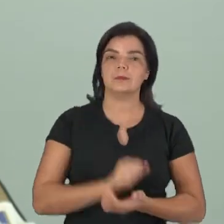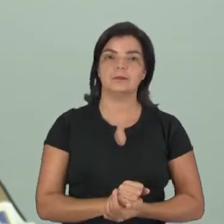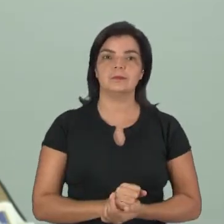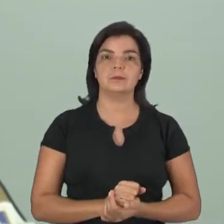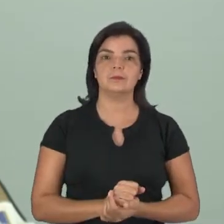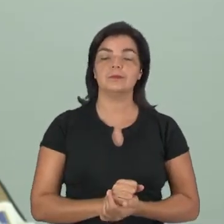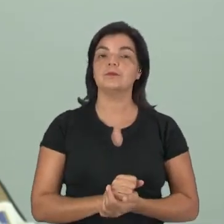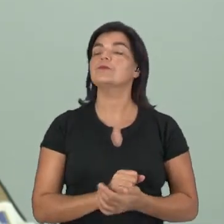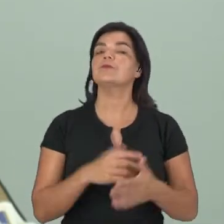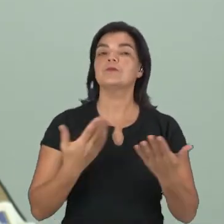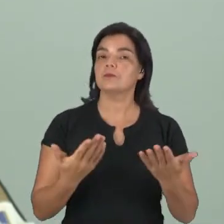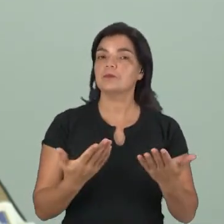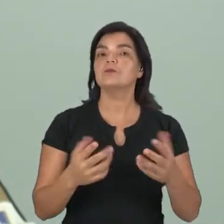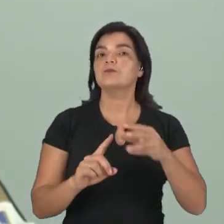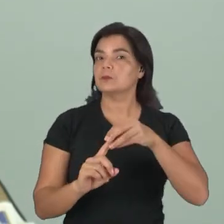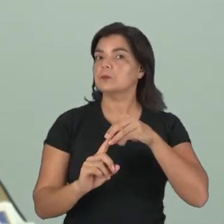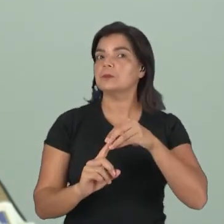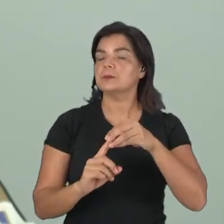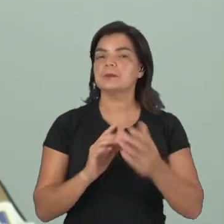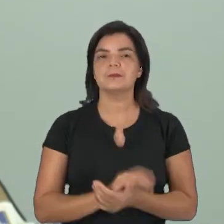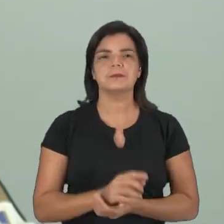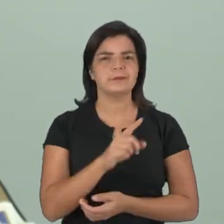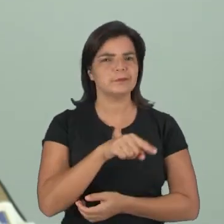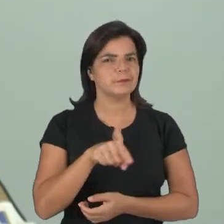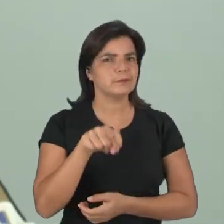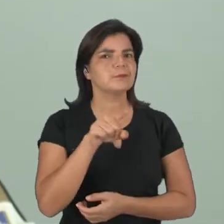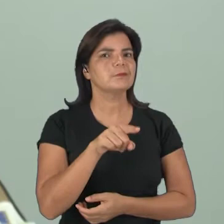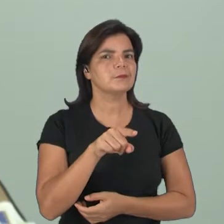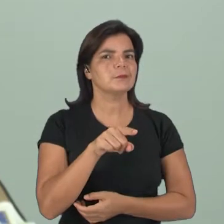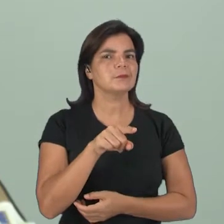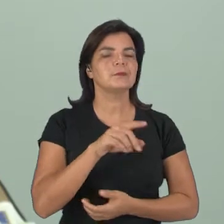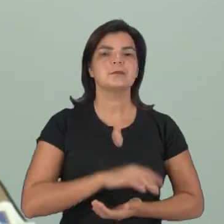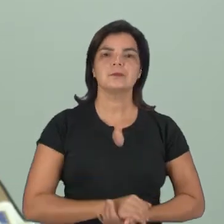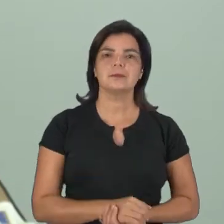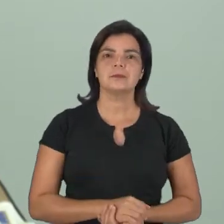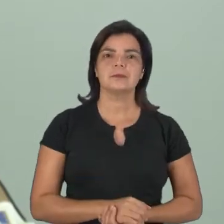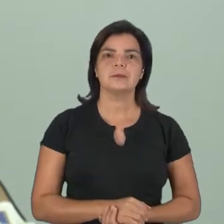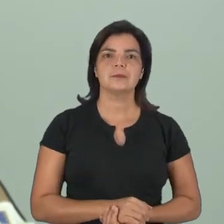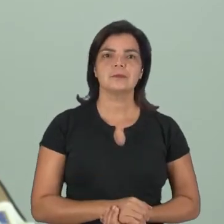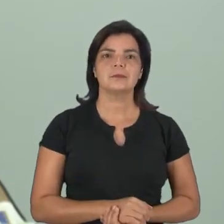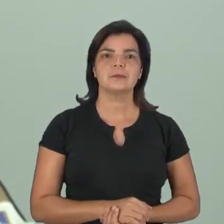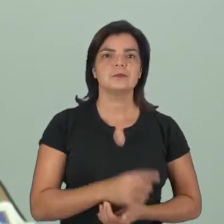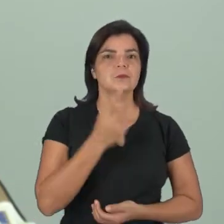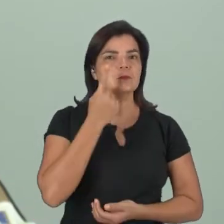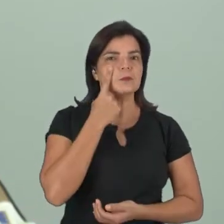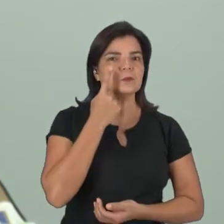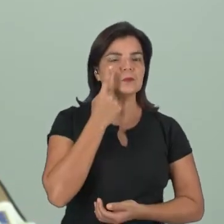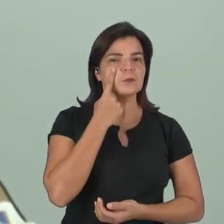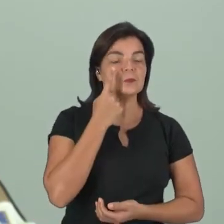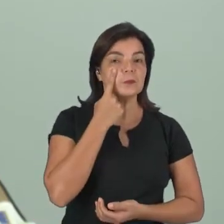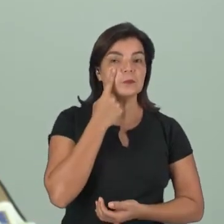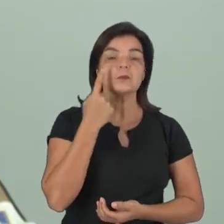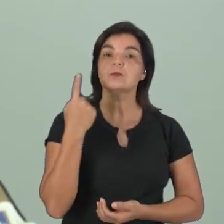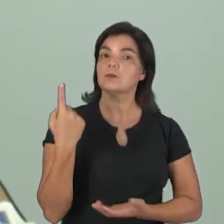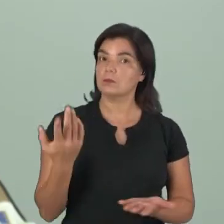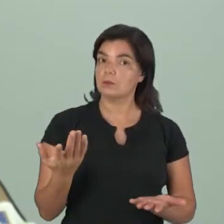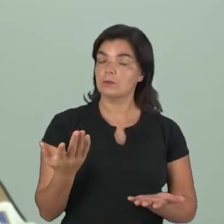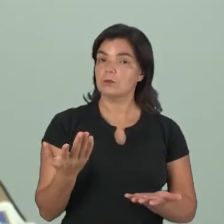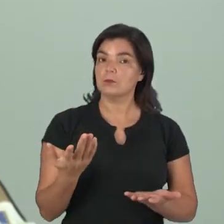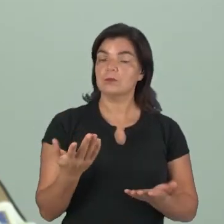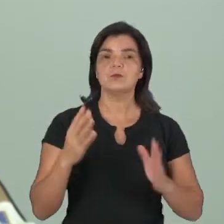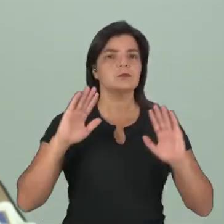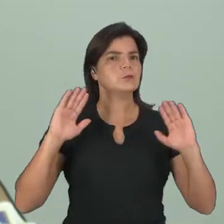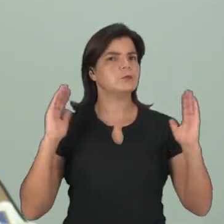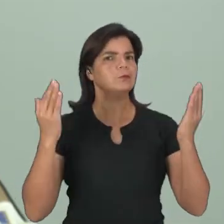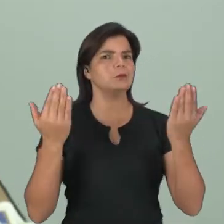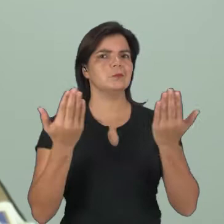as finalidade dos textos vocês já observarão que nós estamos